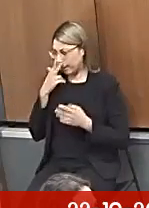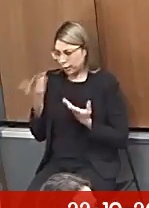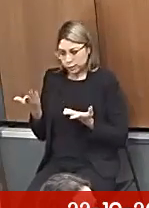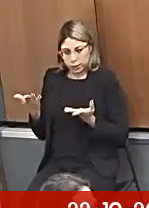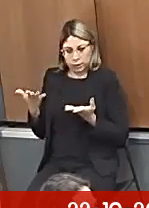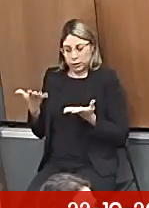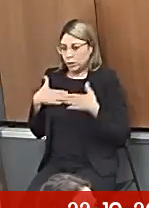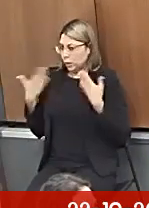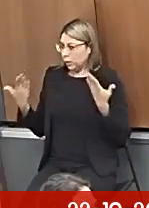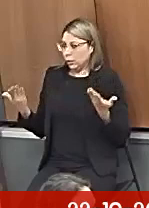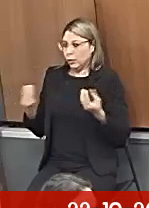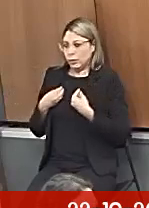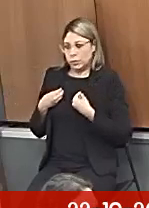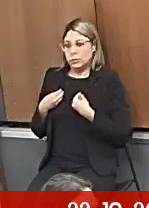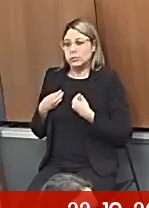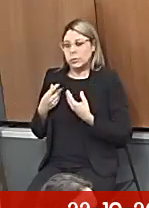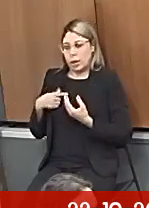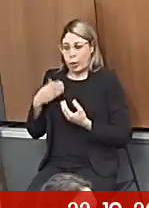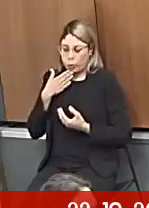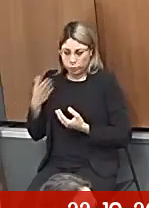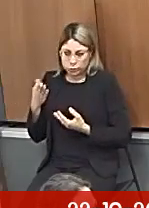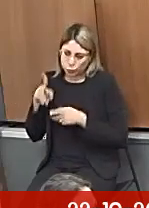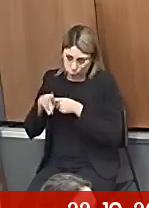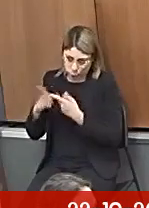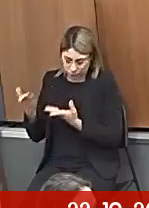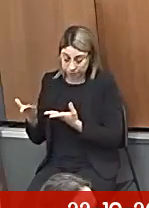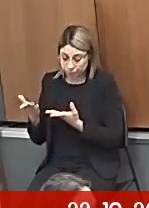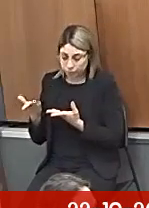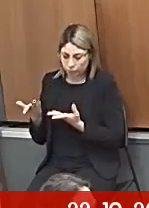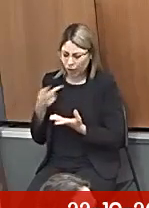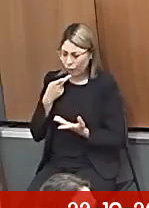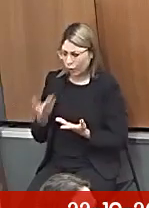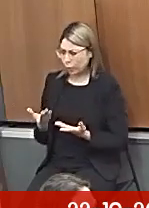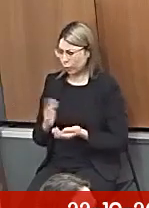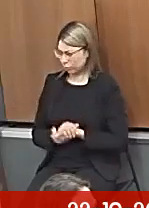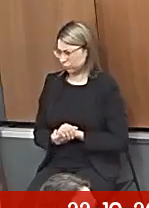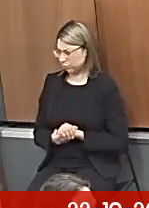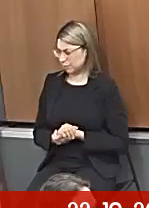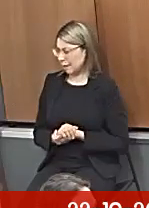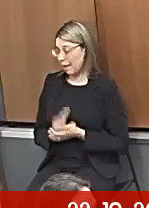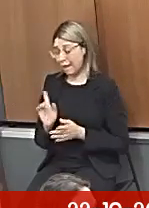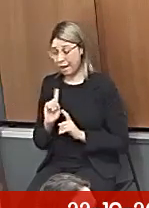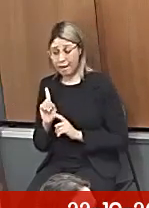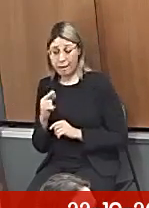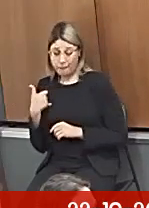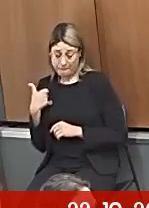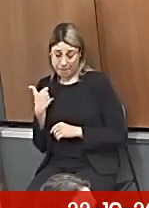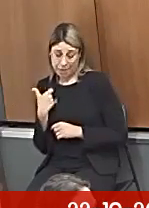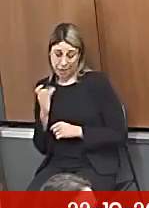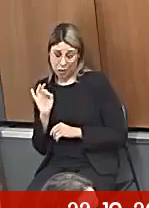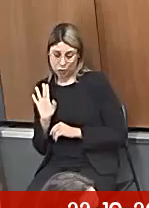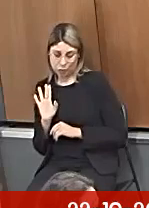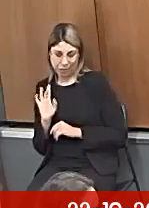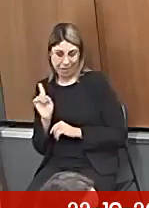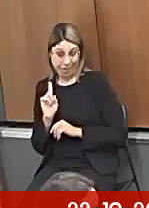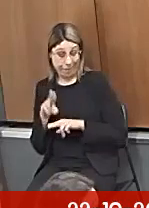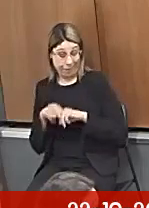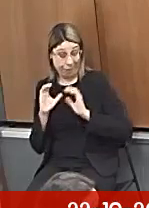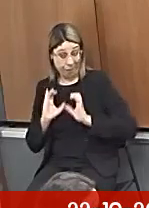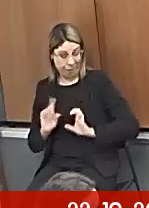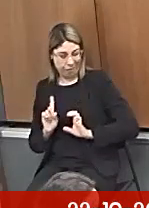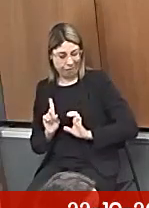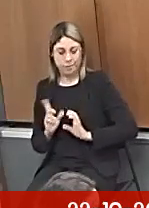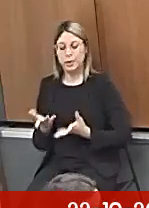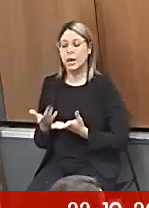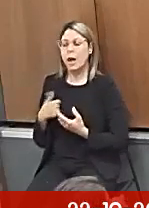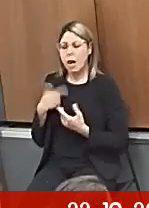fria. Depois eu pedi para que retratassem. E eles vieram com essa, não, aqui, ele não é pela idade, não foi pelo comportamento. Eu falei,